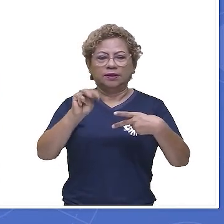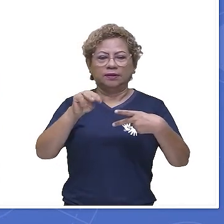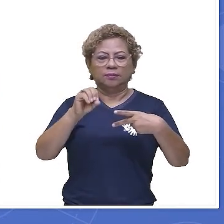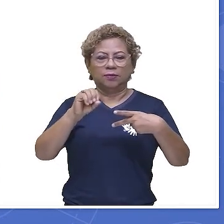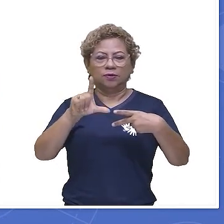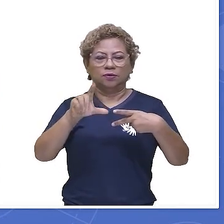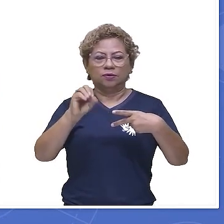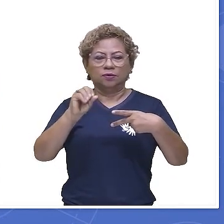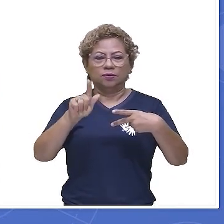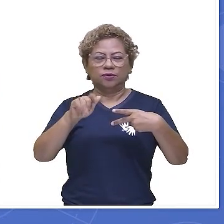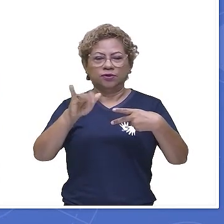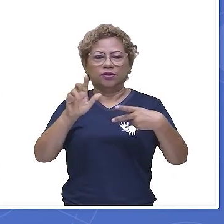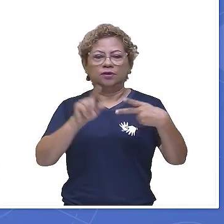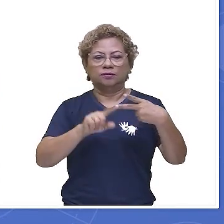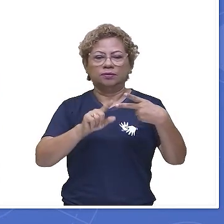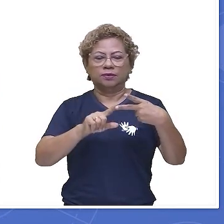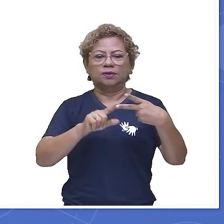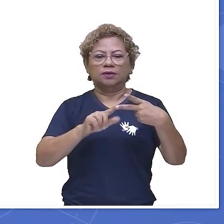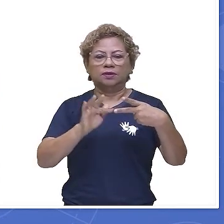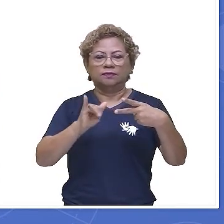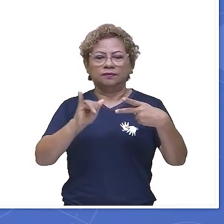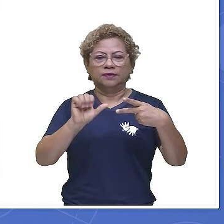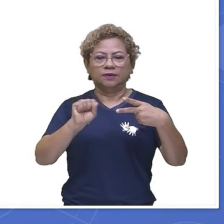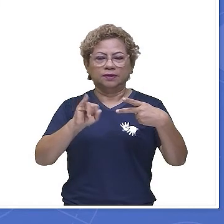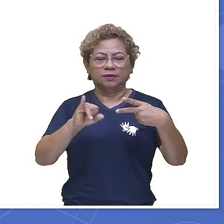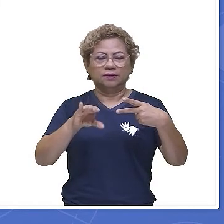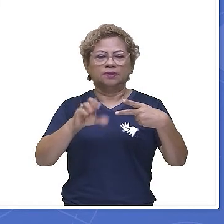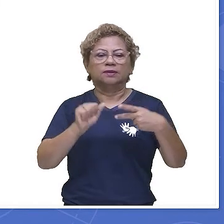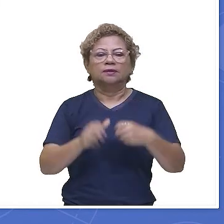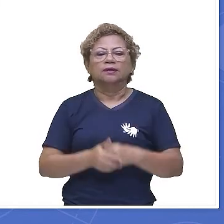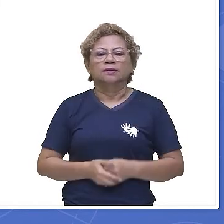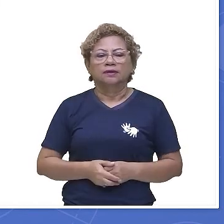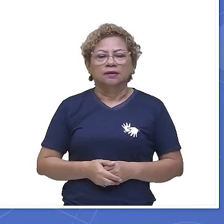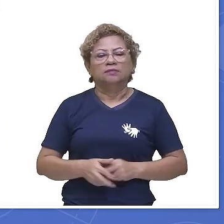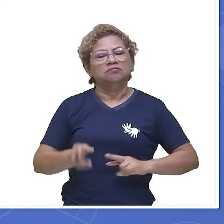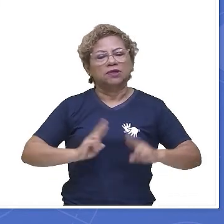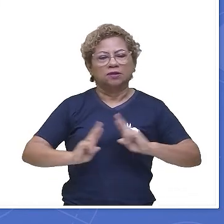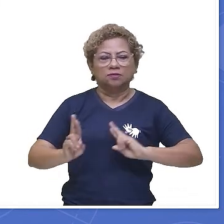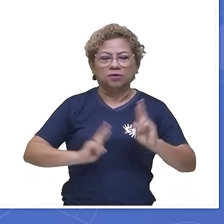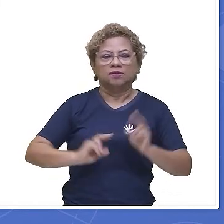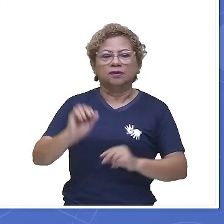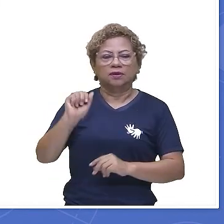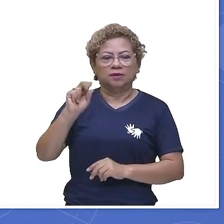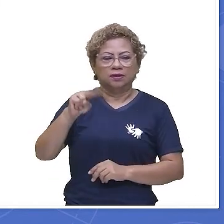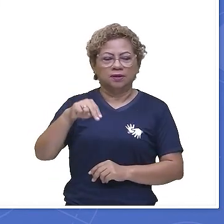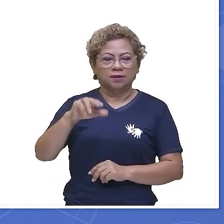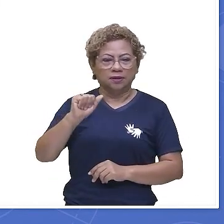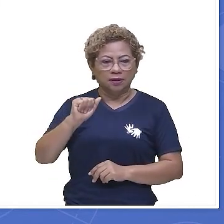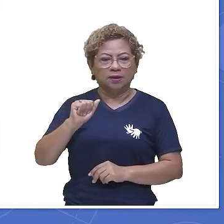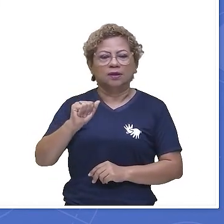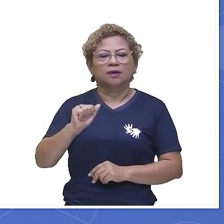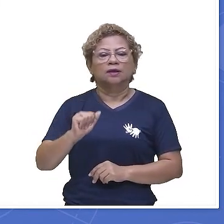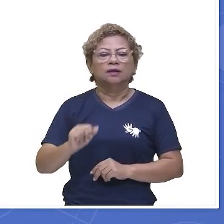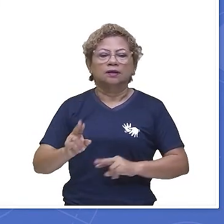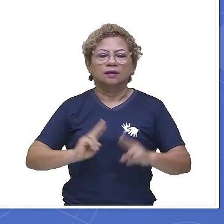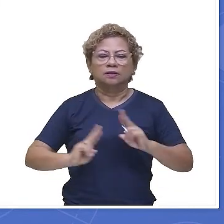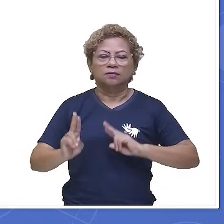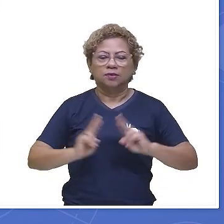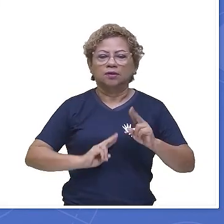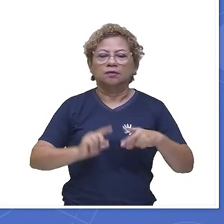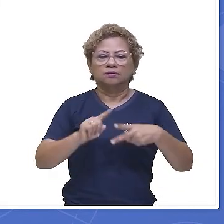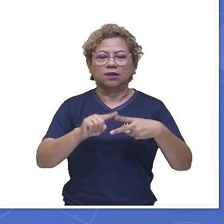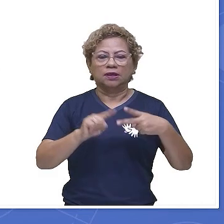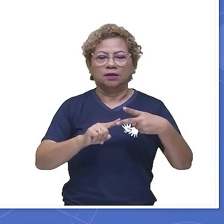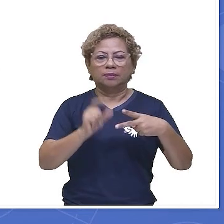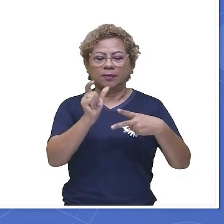na letra C, a ótica. Temos a Ana Caroline também respondendo aí, termologia, ondulatória,